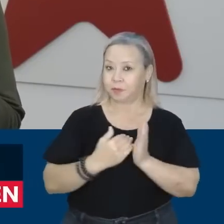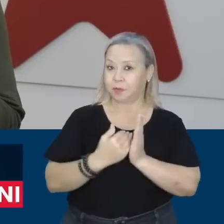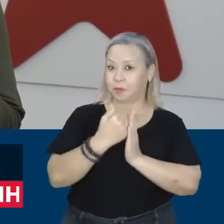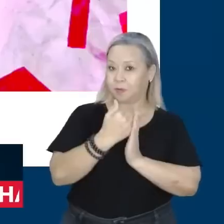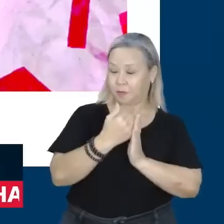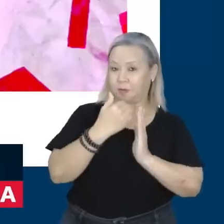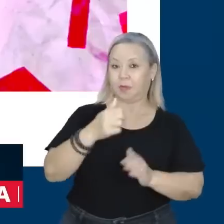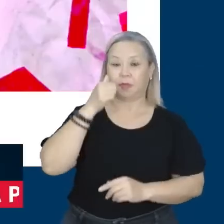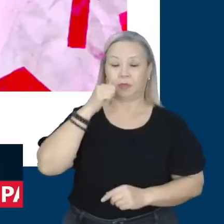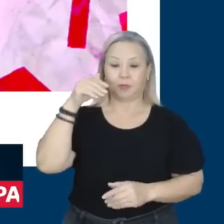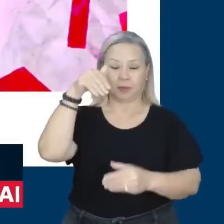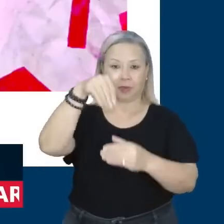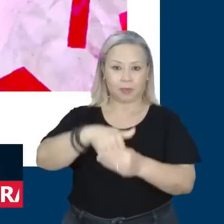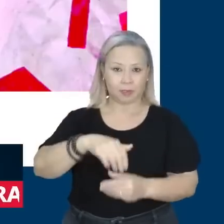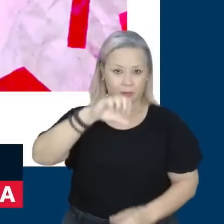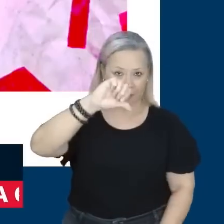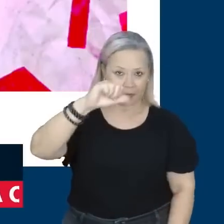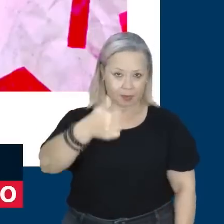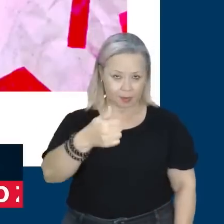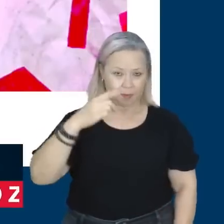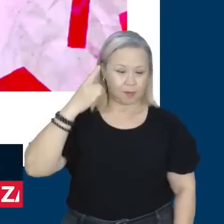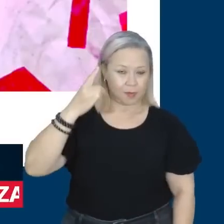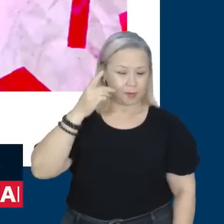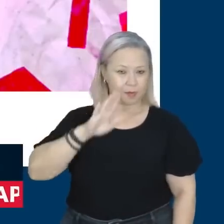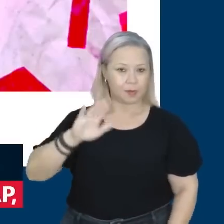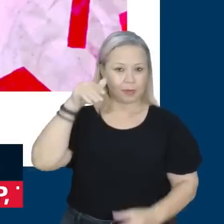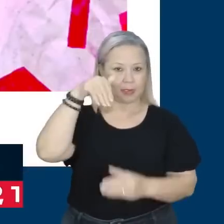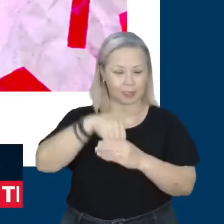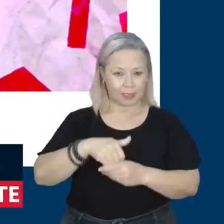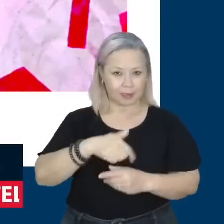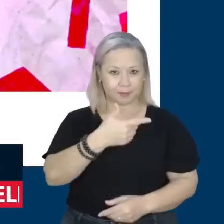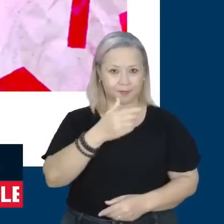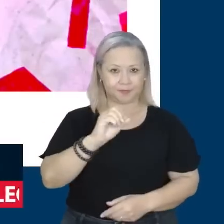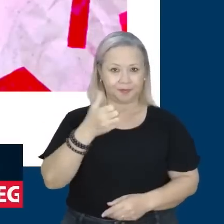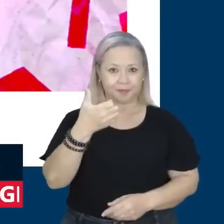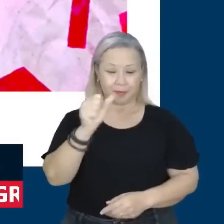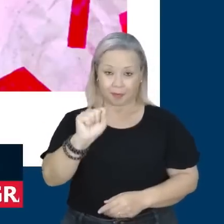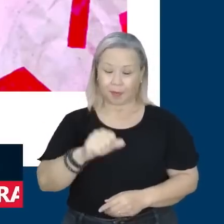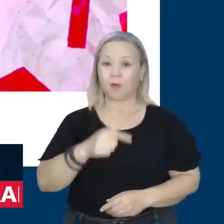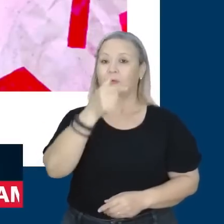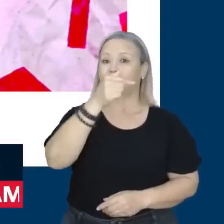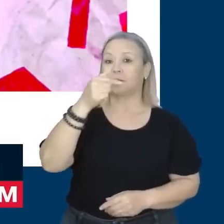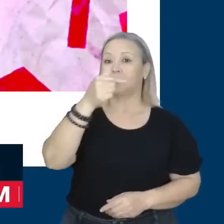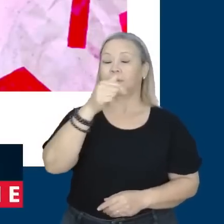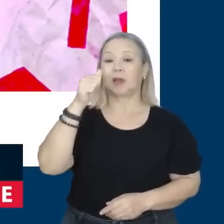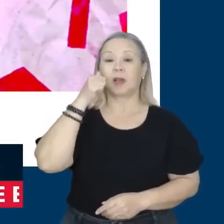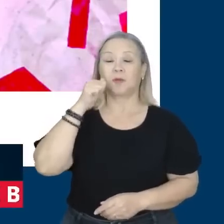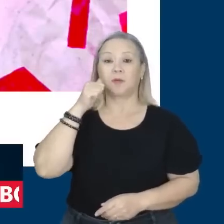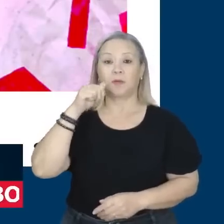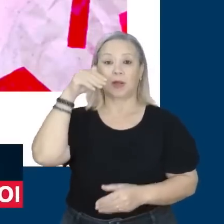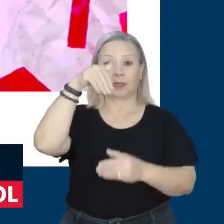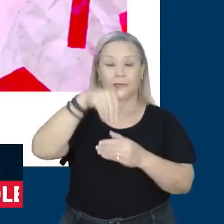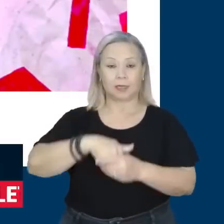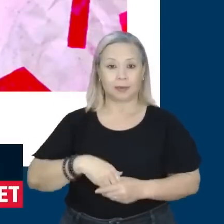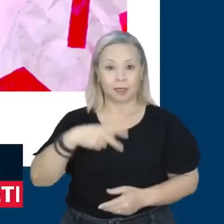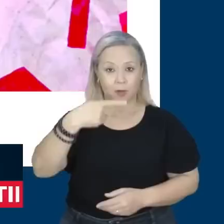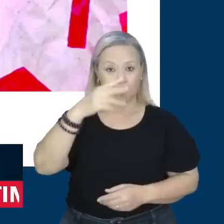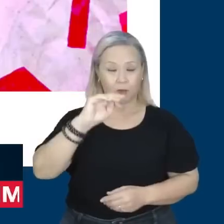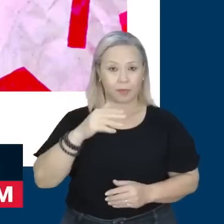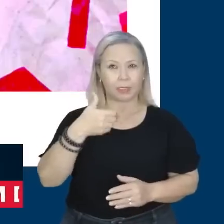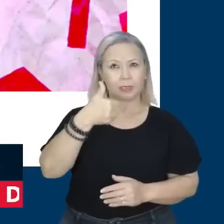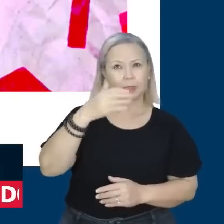São 91 deputadas eleitas. Em 2018 foram 77. E o PT salta de 10